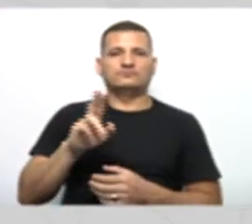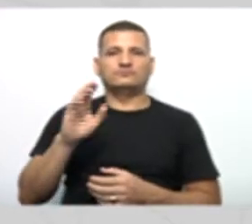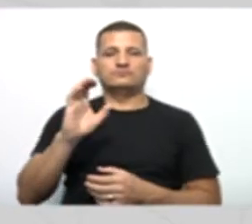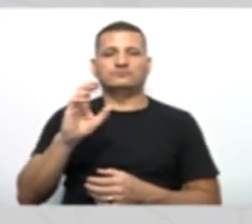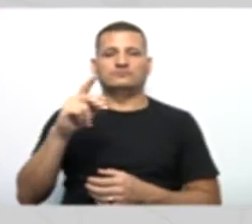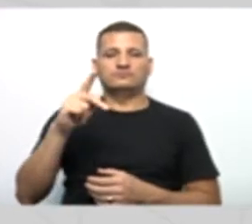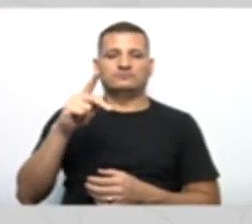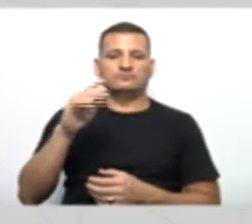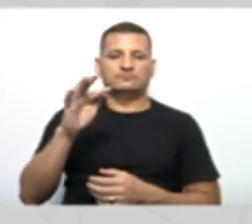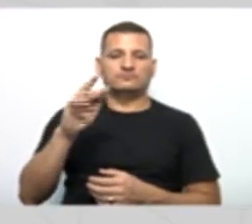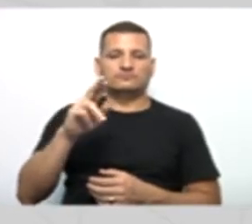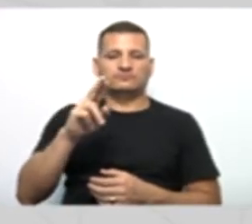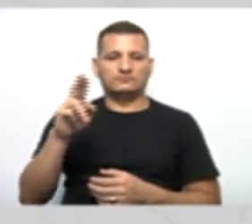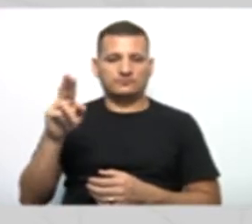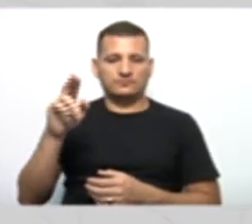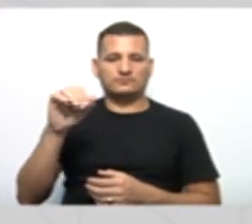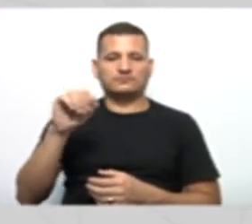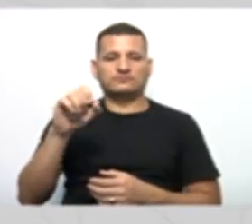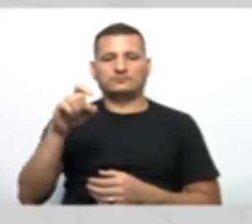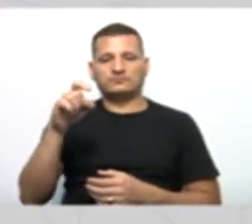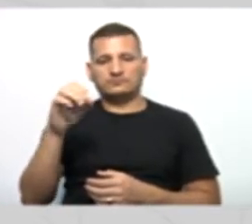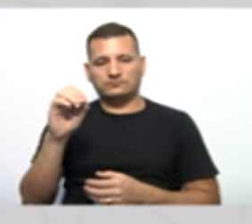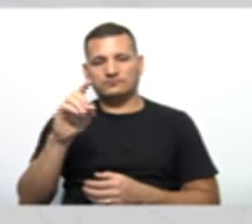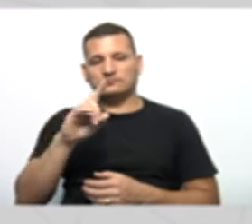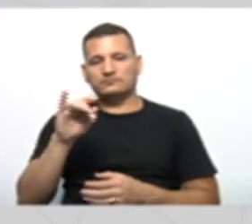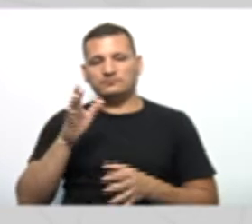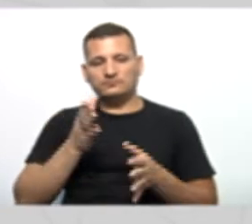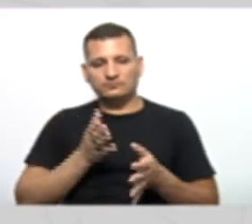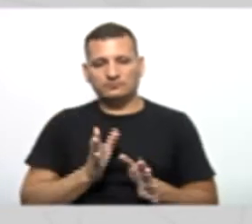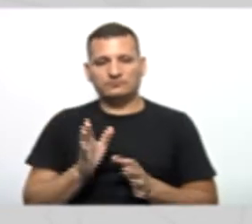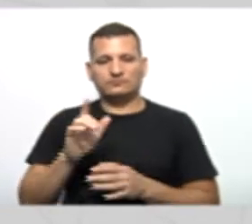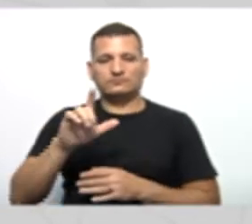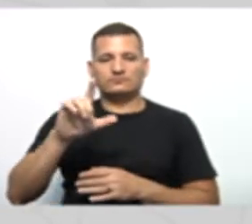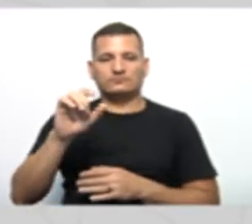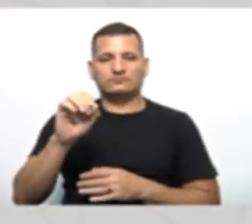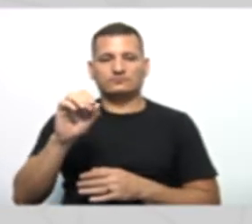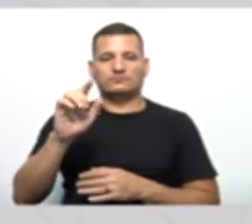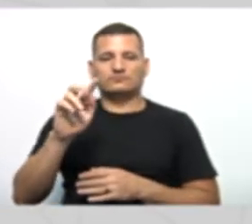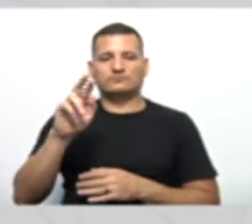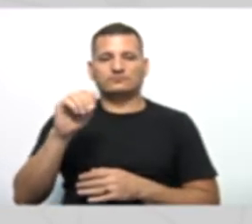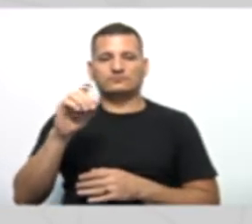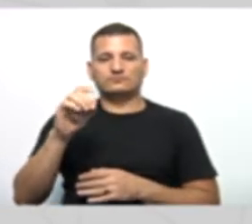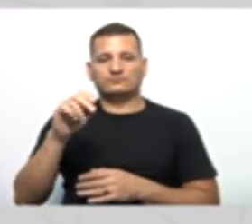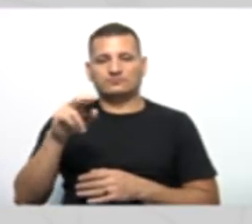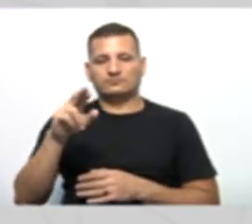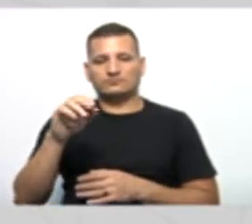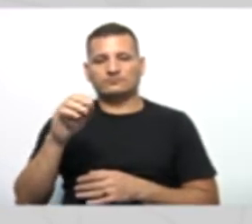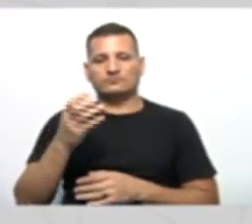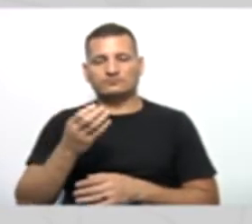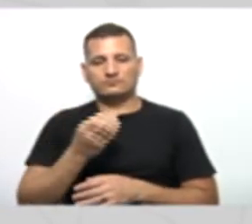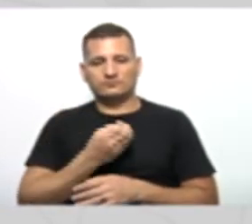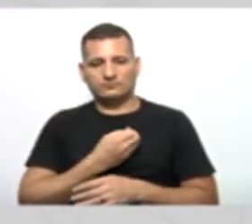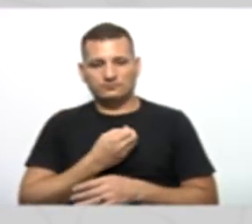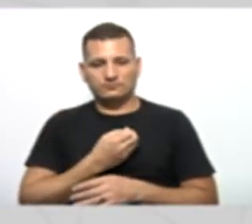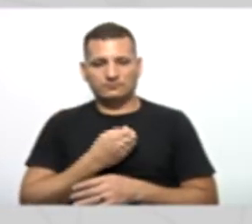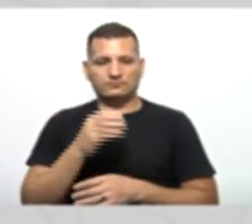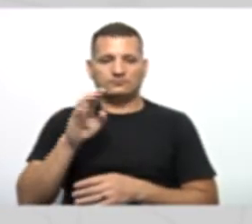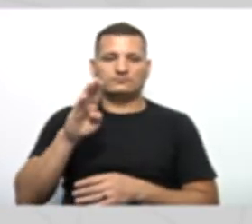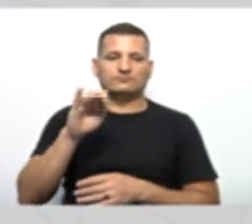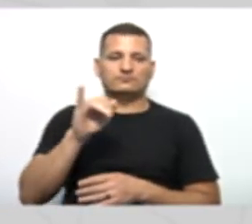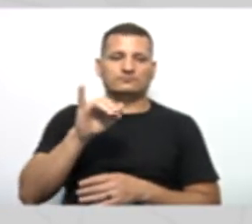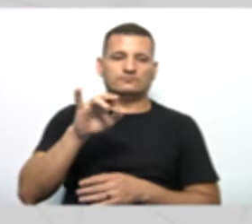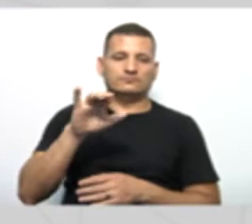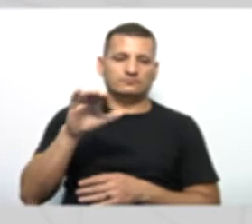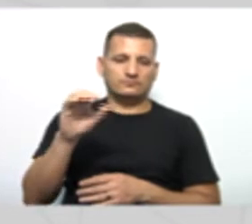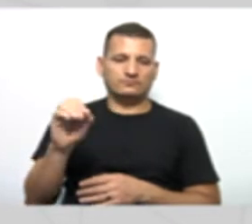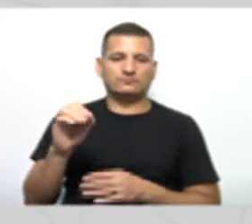CPF, nome, sexo, data de nascimento, logradouro, número, bairro, cidade e UF. Quais são